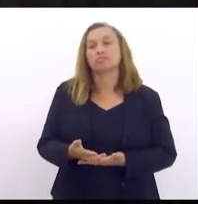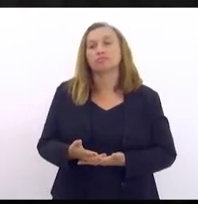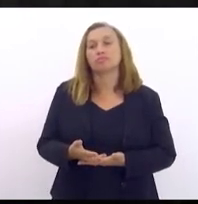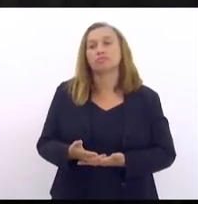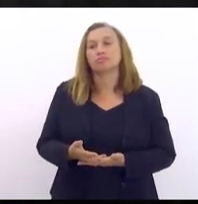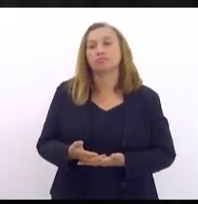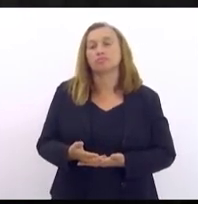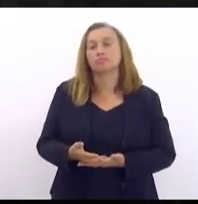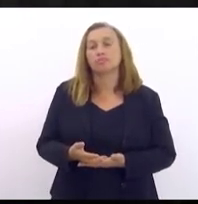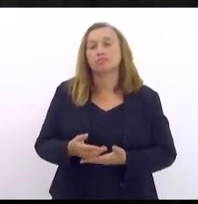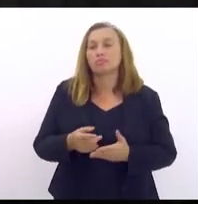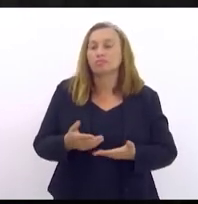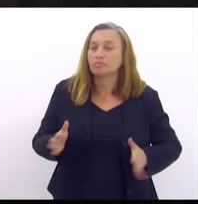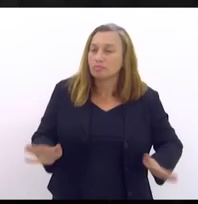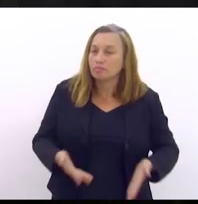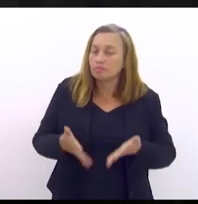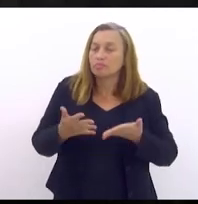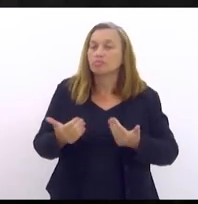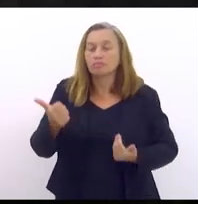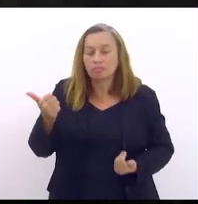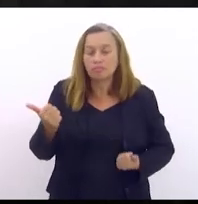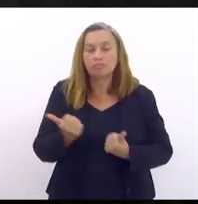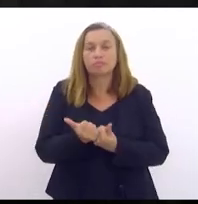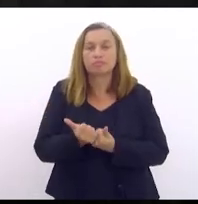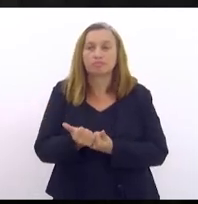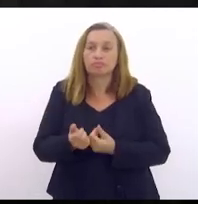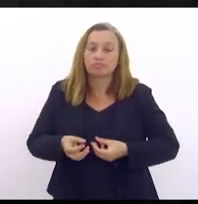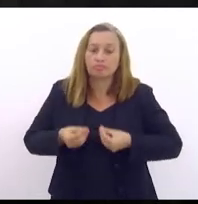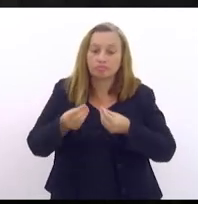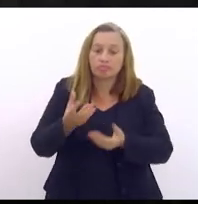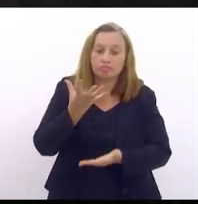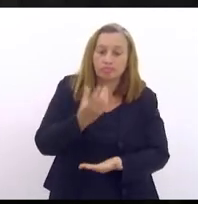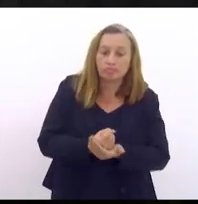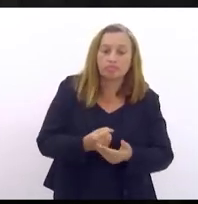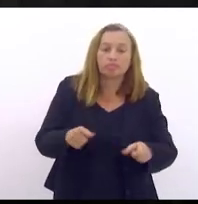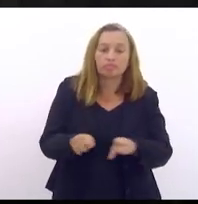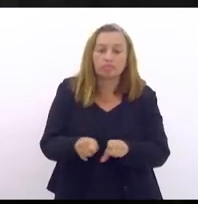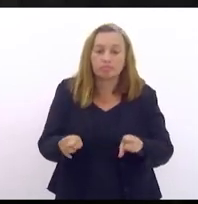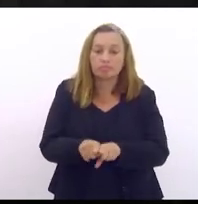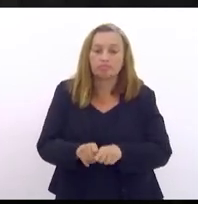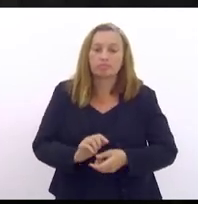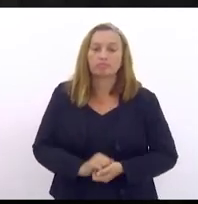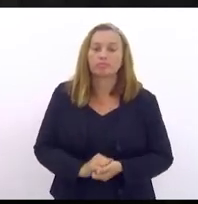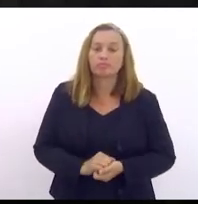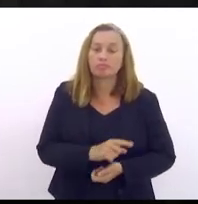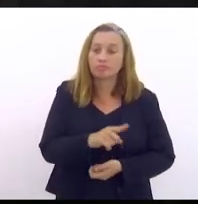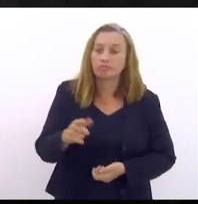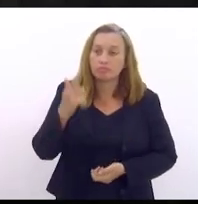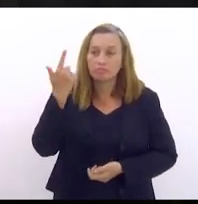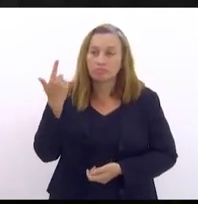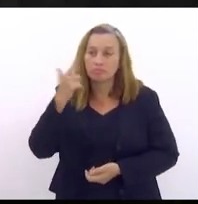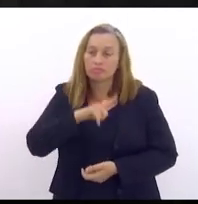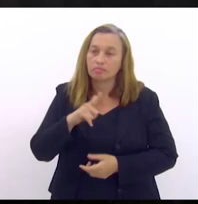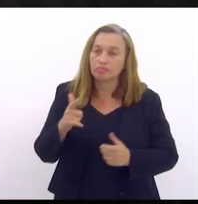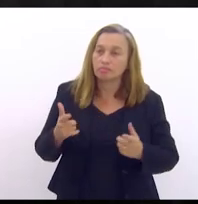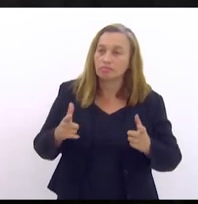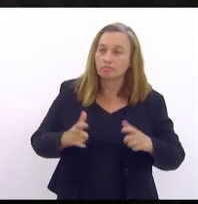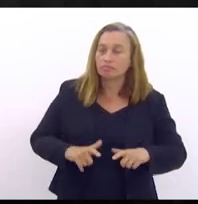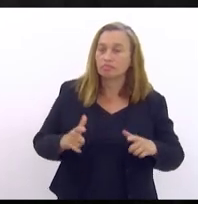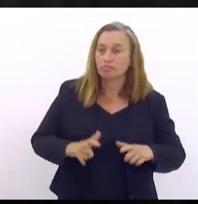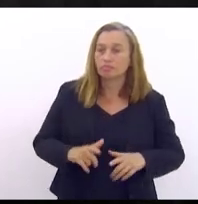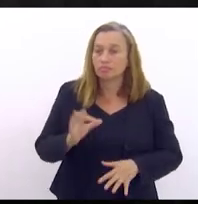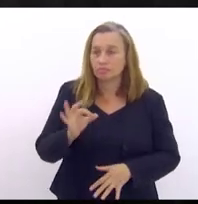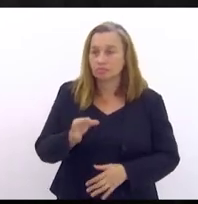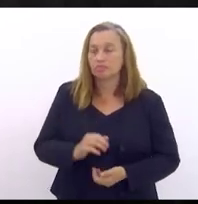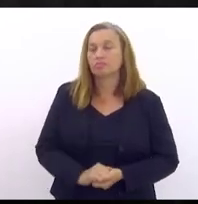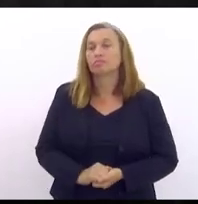Cada vez mais nós precisamos dar este apoio, e este registro também faz com que eles consigam ter o seu espaço